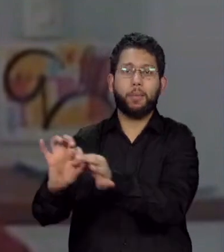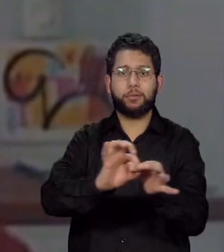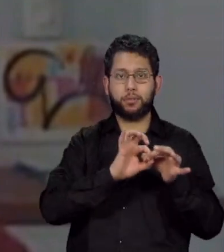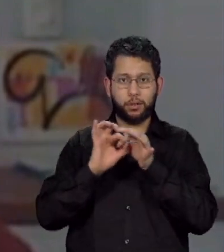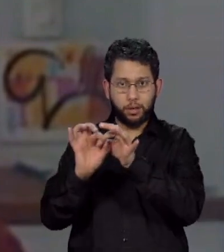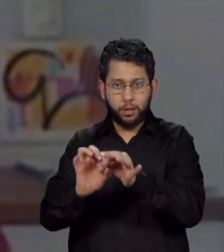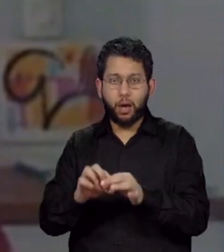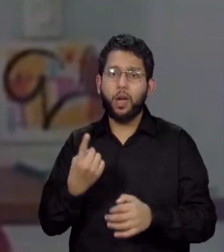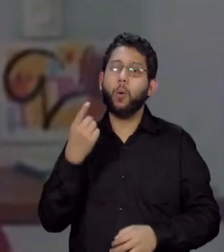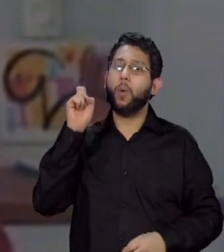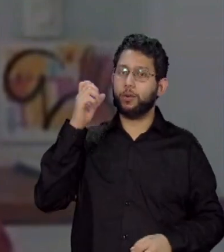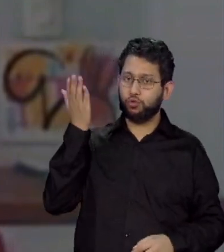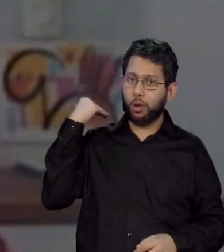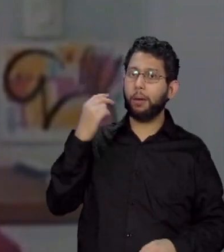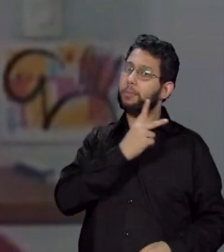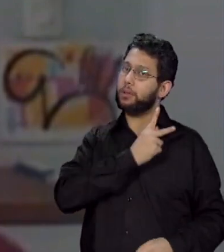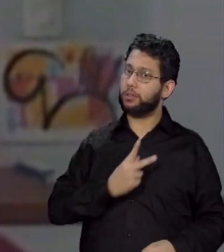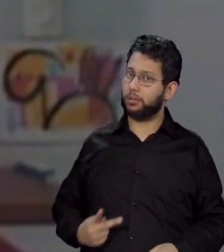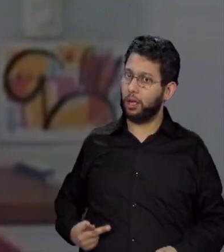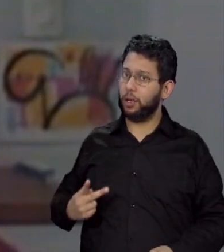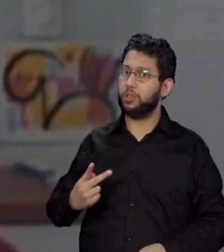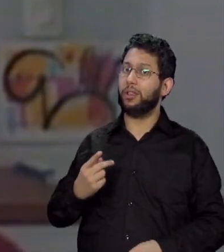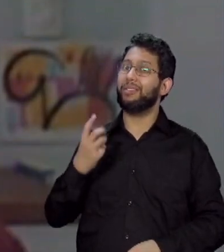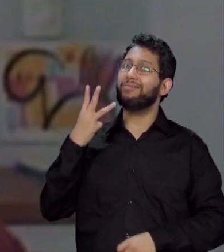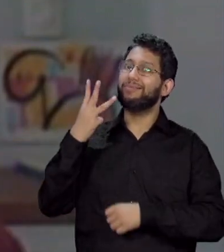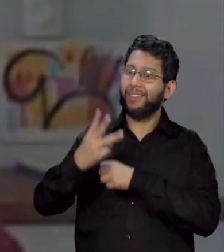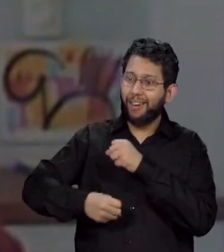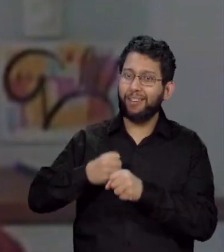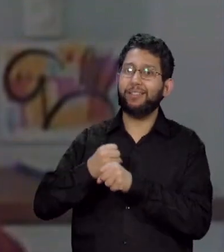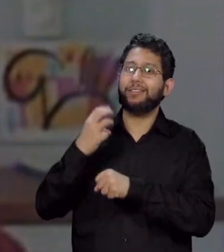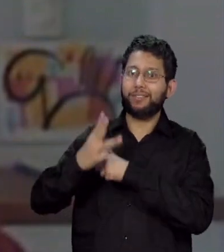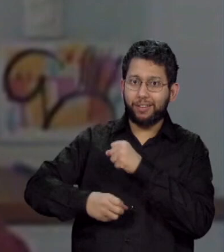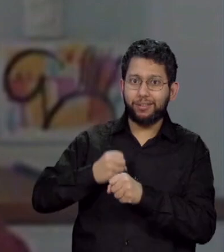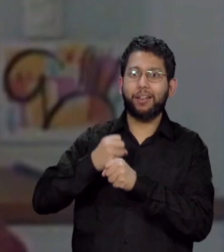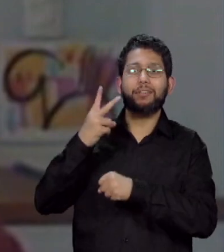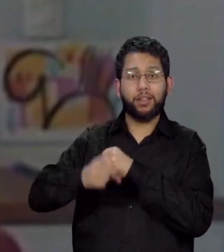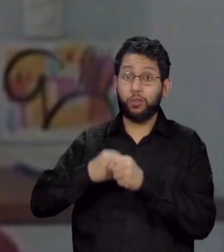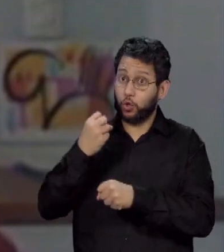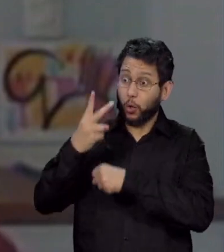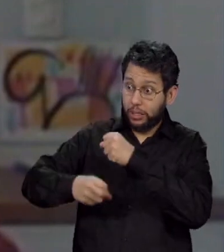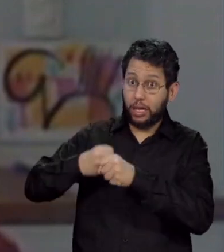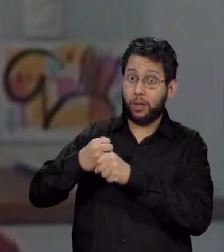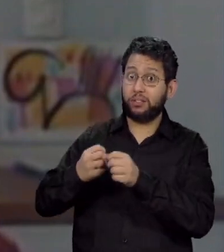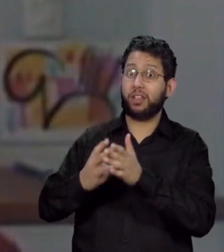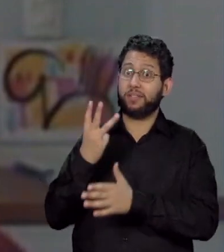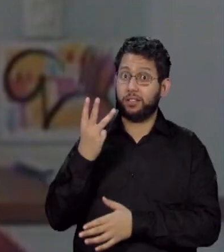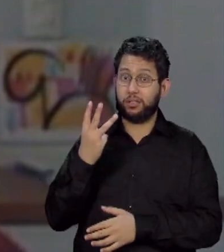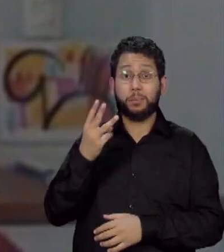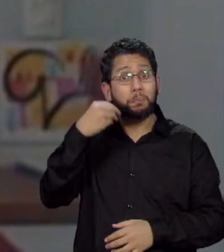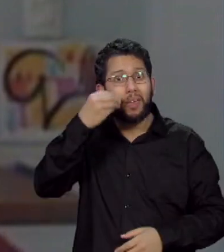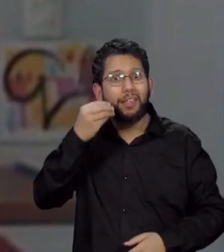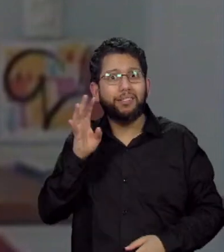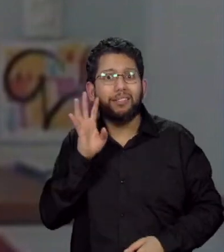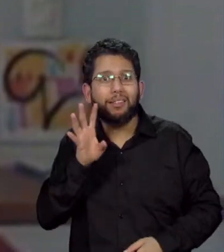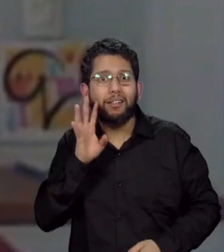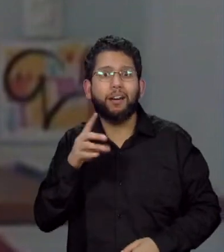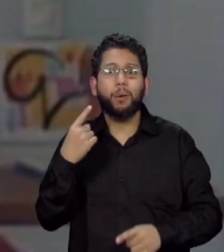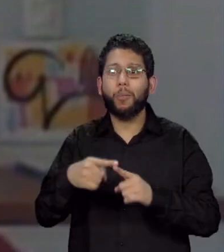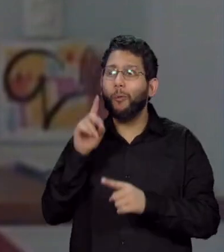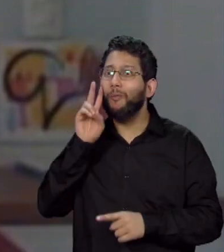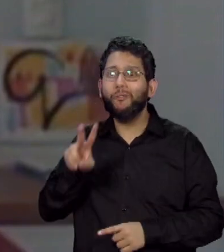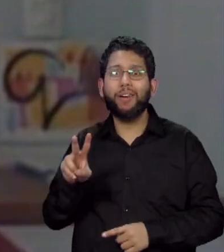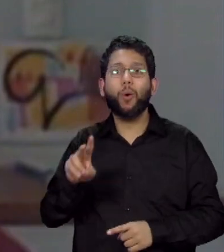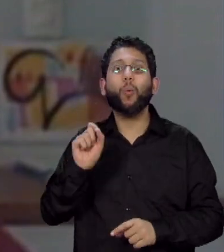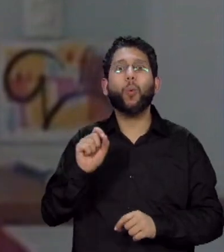estar à frente da presidência do Forcine durante 3 gestões e foi uma experiência super interessante para ver as diferenças